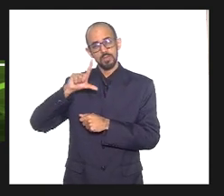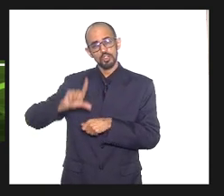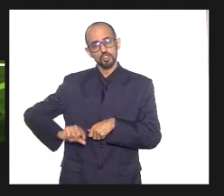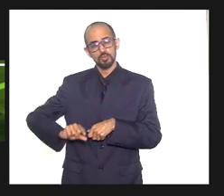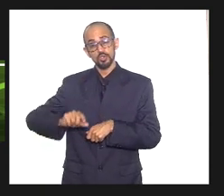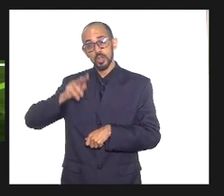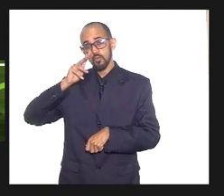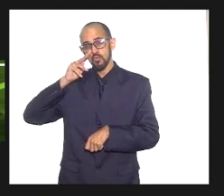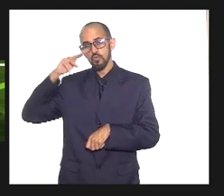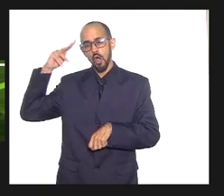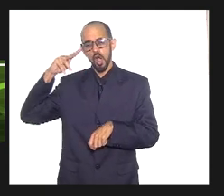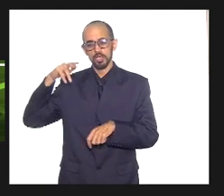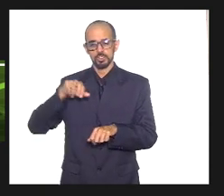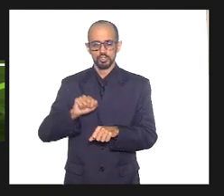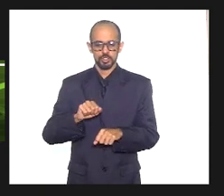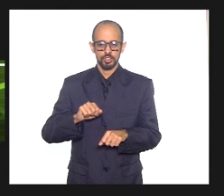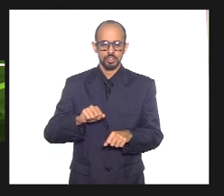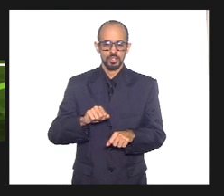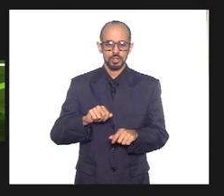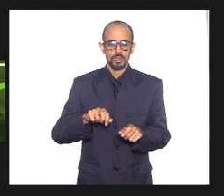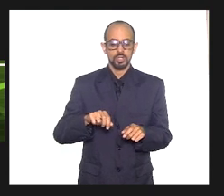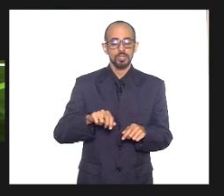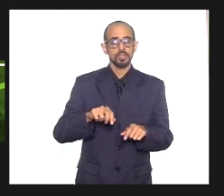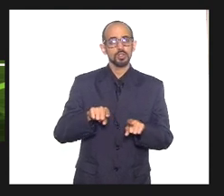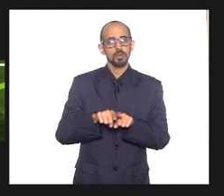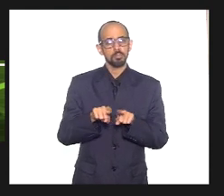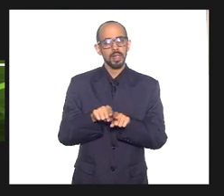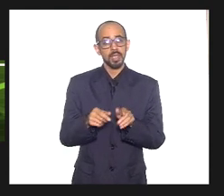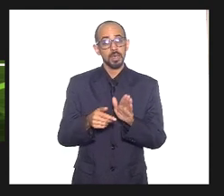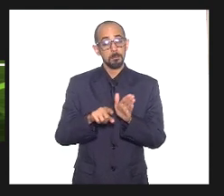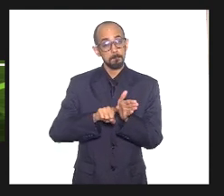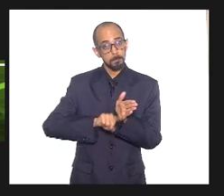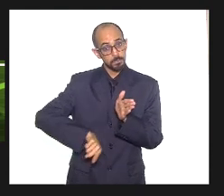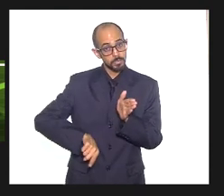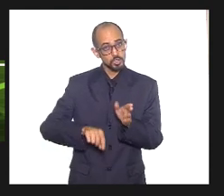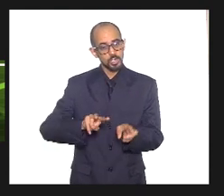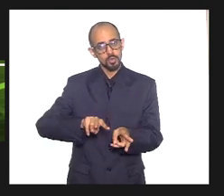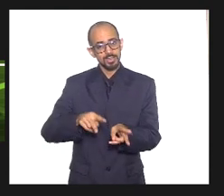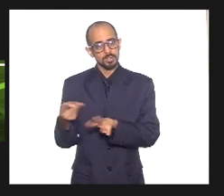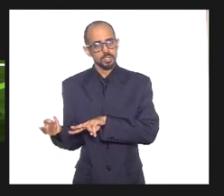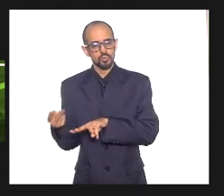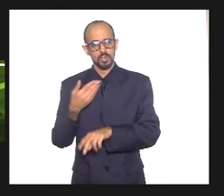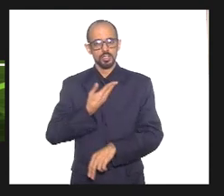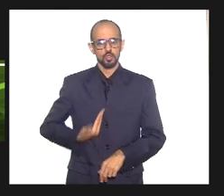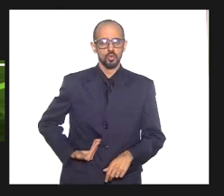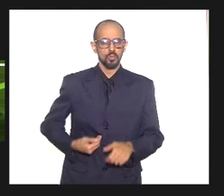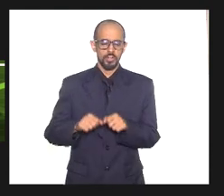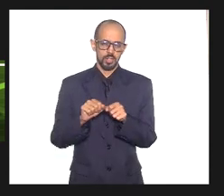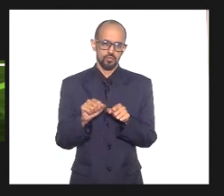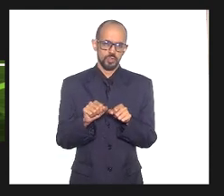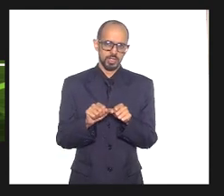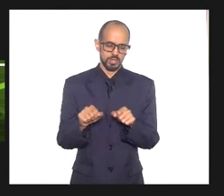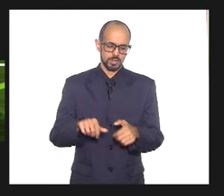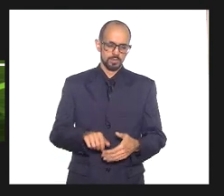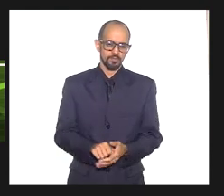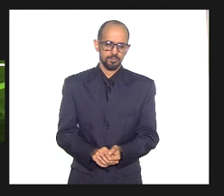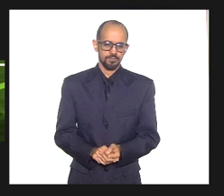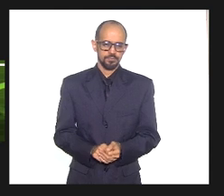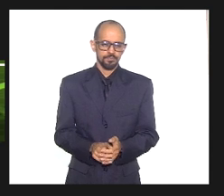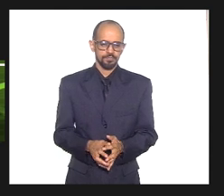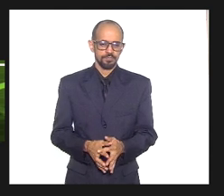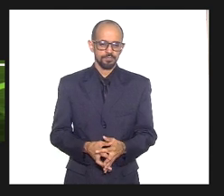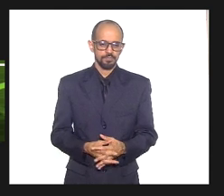acentuada, excluindo-se aí as transferências que o governo acabou fazendo, e vocês vão ver nos próximos slides,